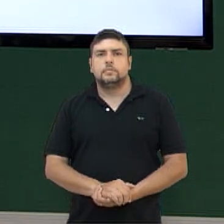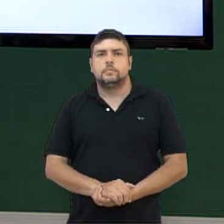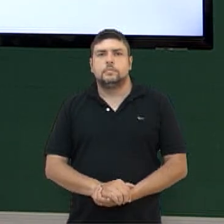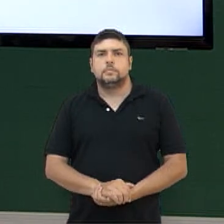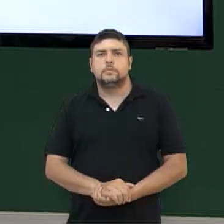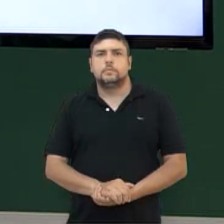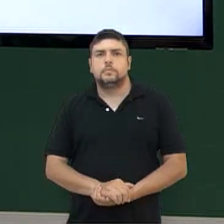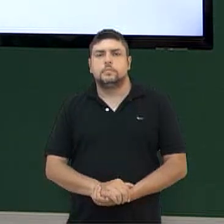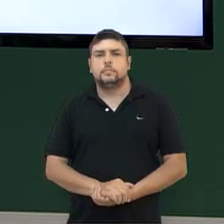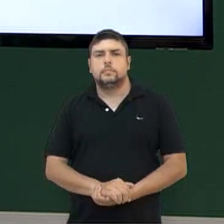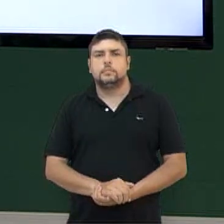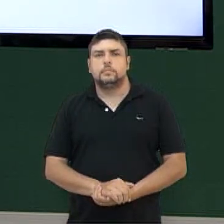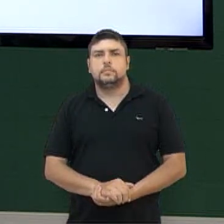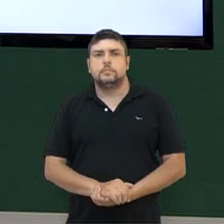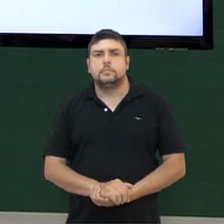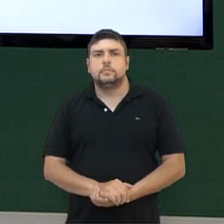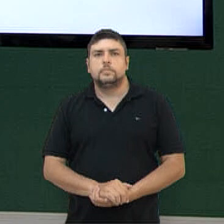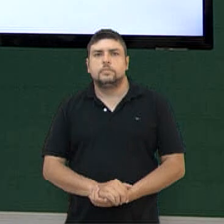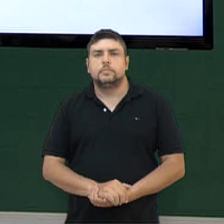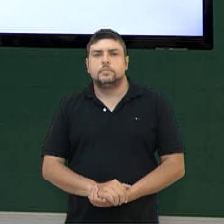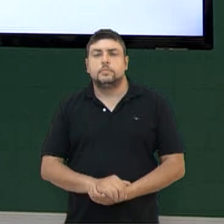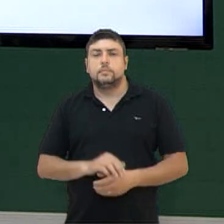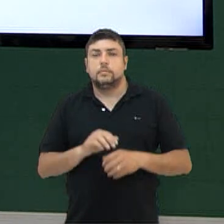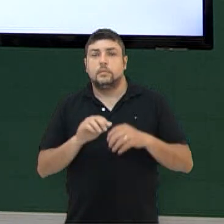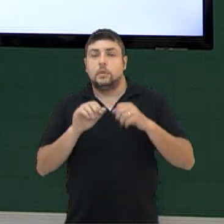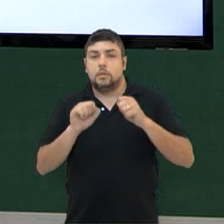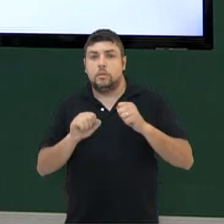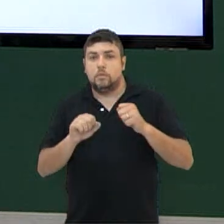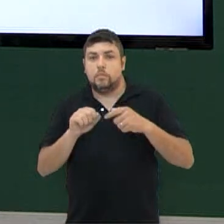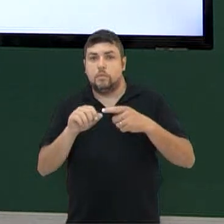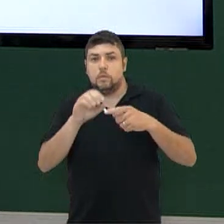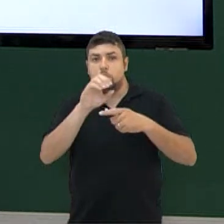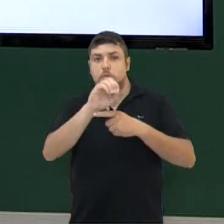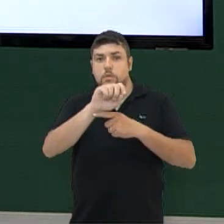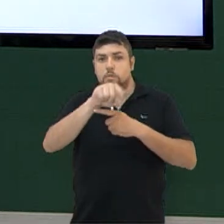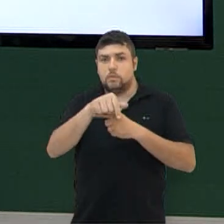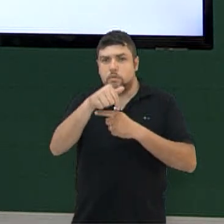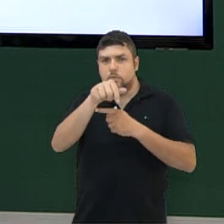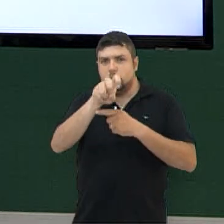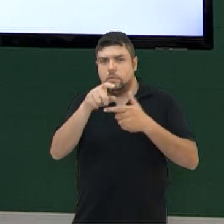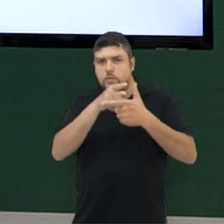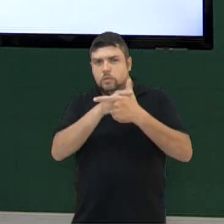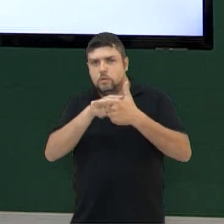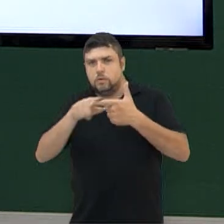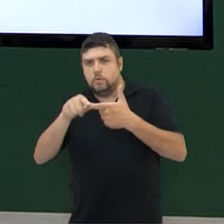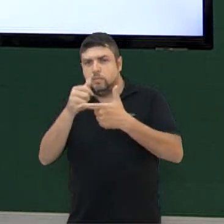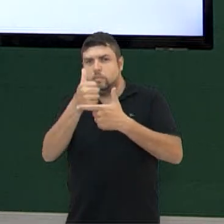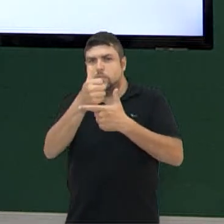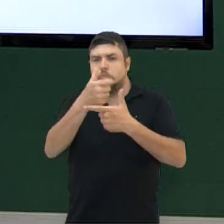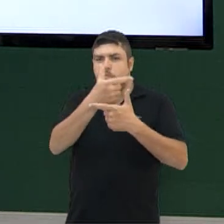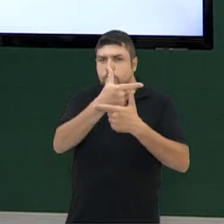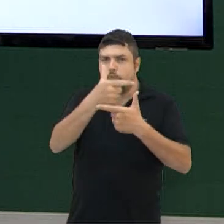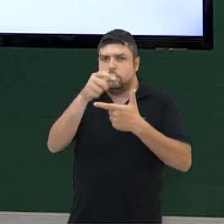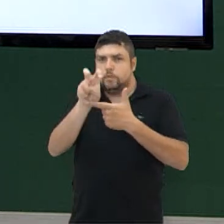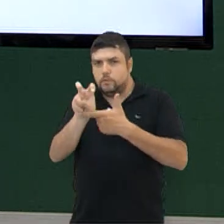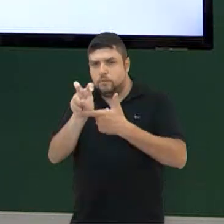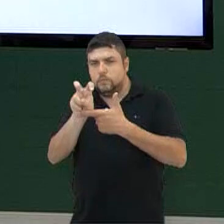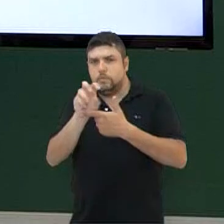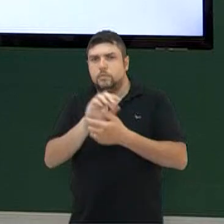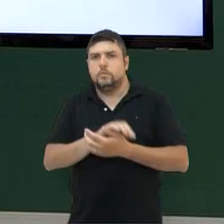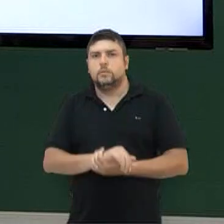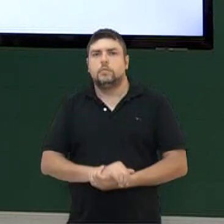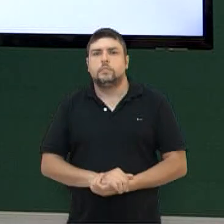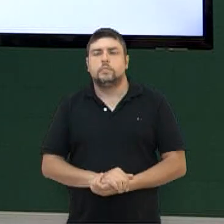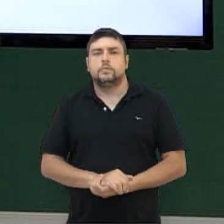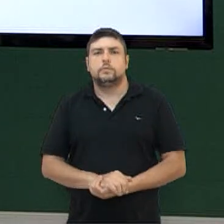posso dividir por 25, por exemplo, em cima e embaixo. 75 divididos por 25 vai ficar 3. 100 divididos por